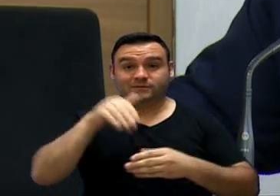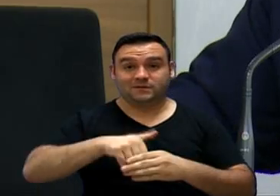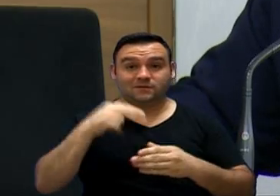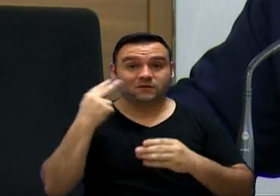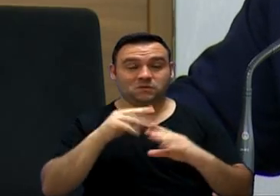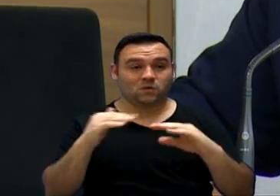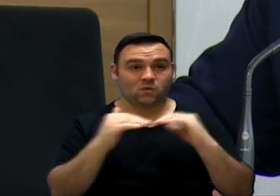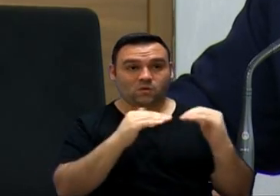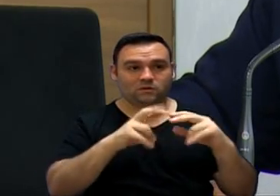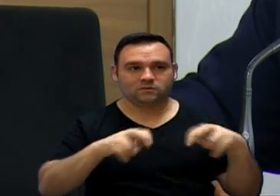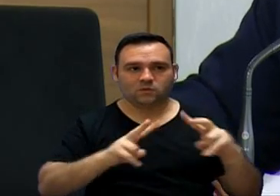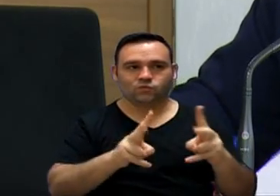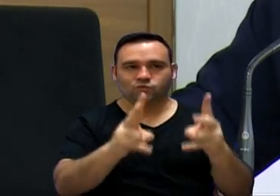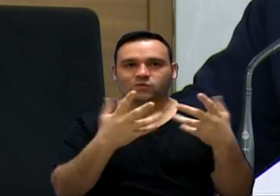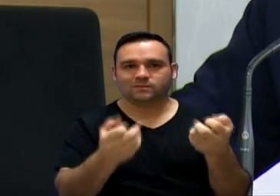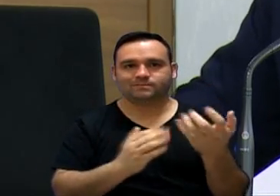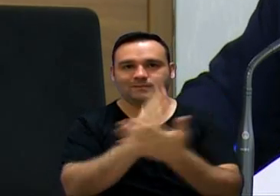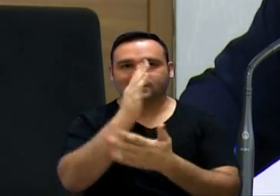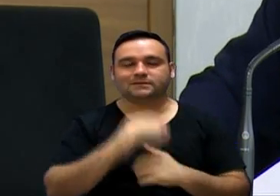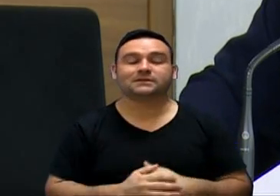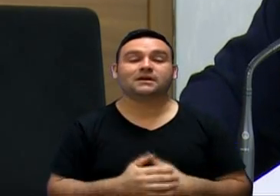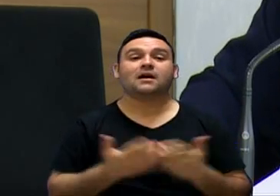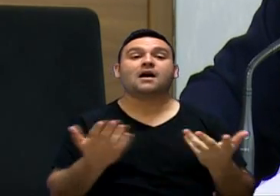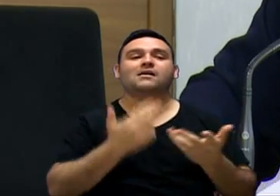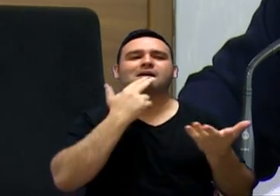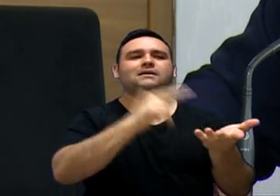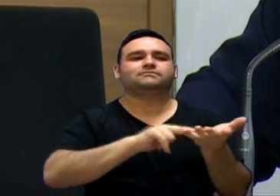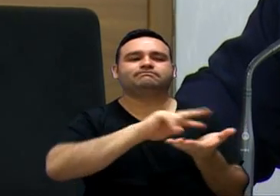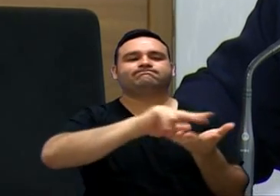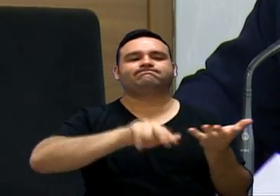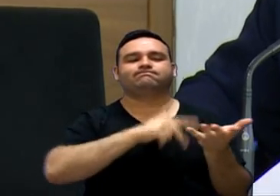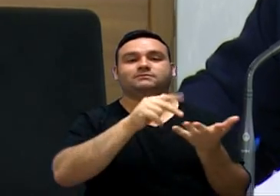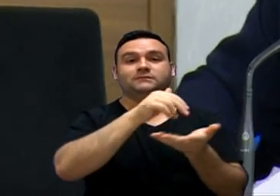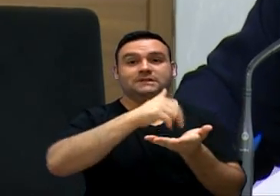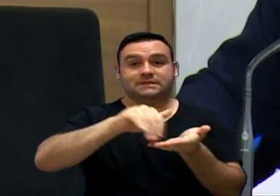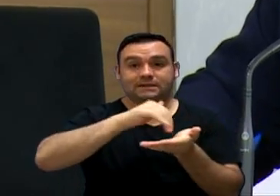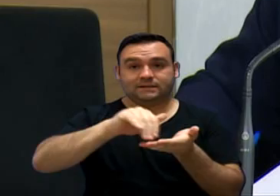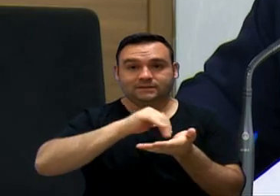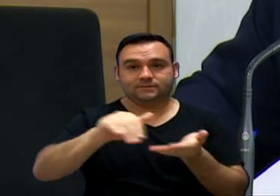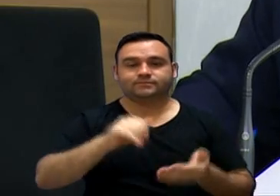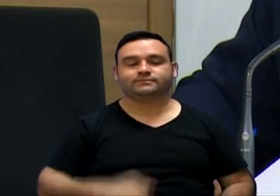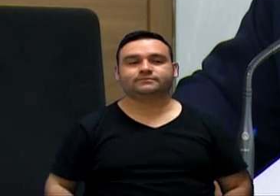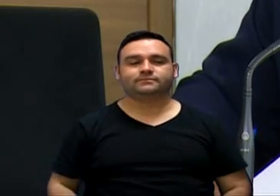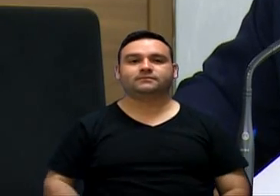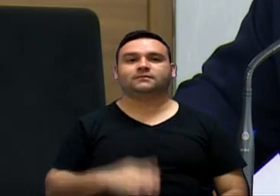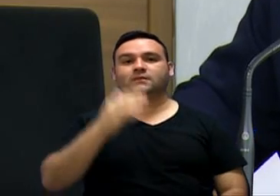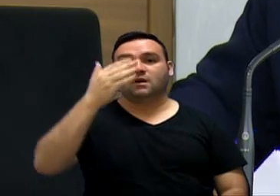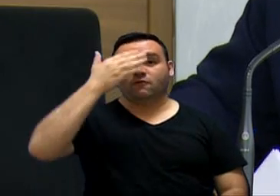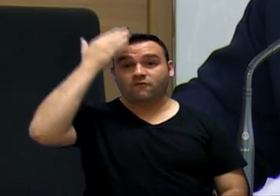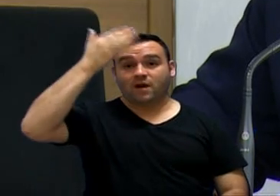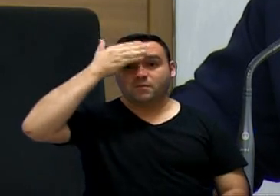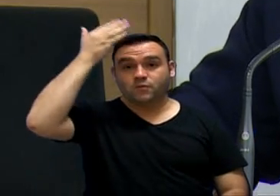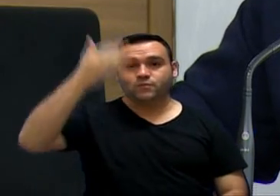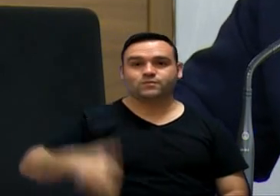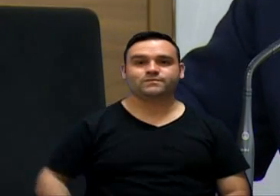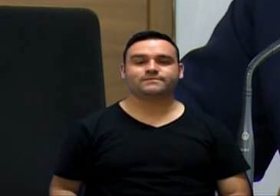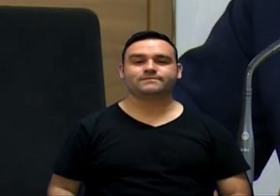votação, os vereadores concordam, permanece como estão, aprovado. Expediente externo, nosso secretário, Fábio Simoa.